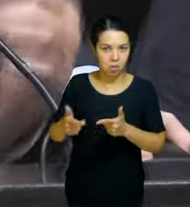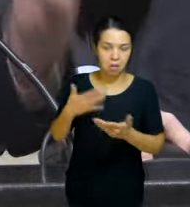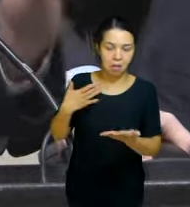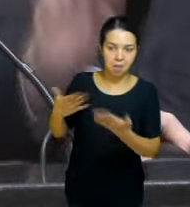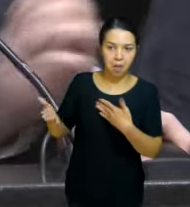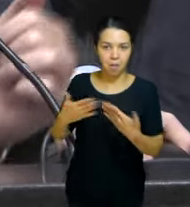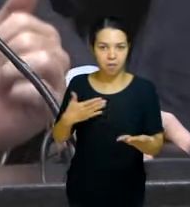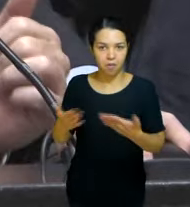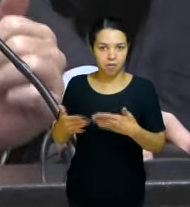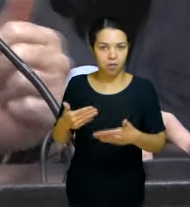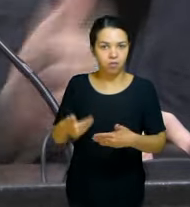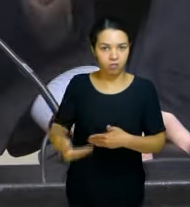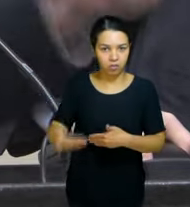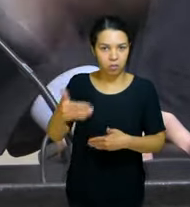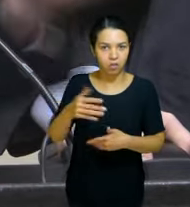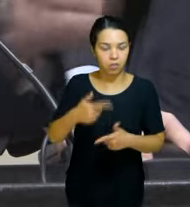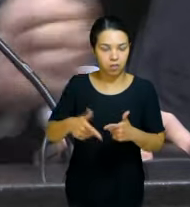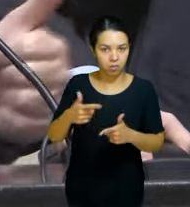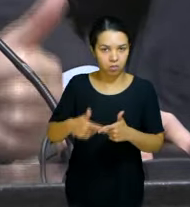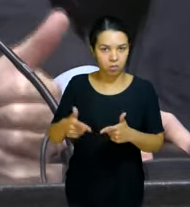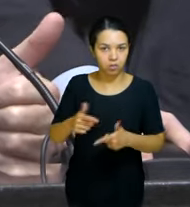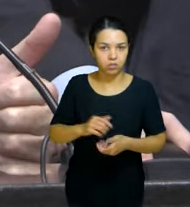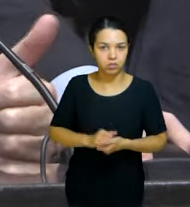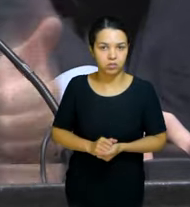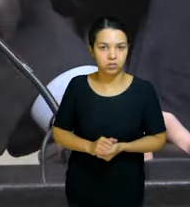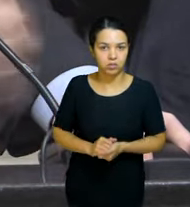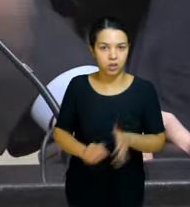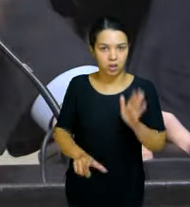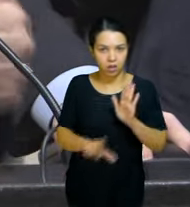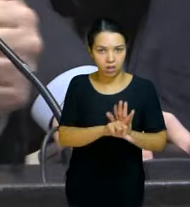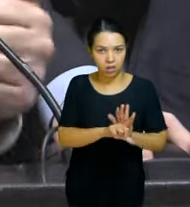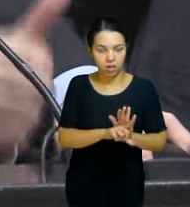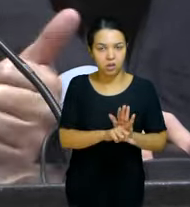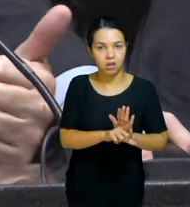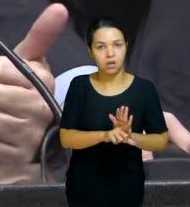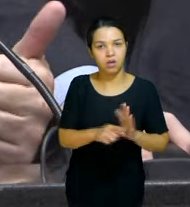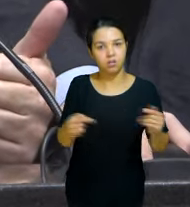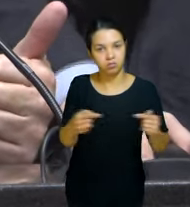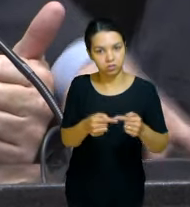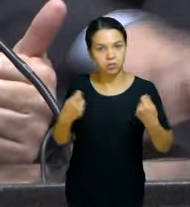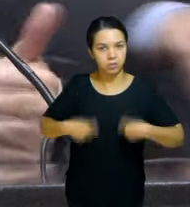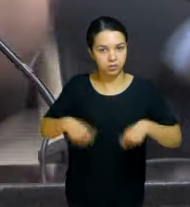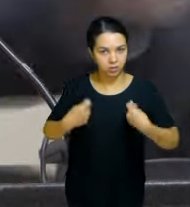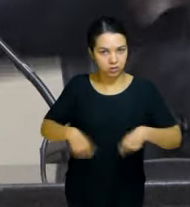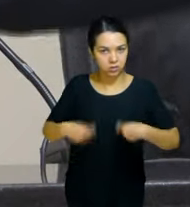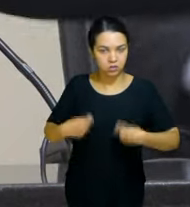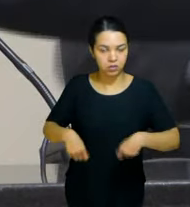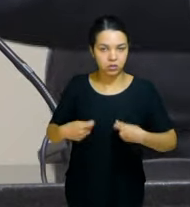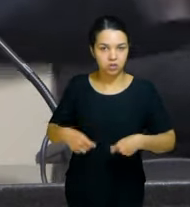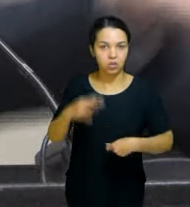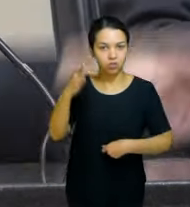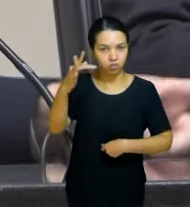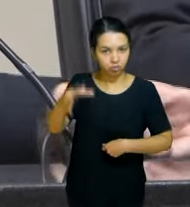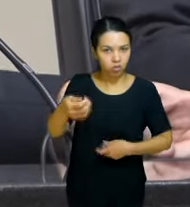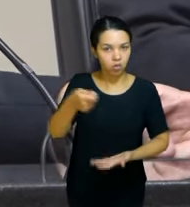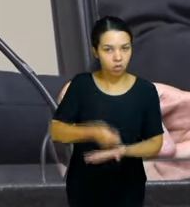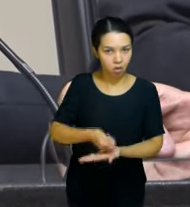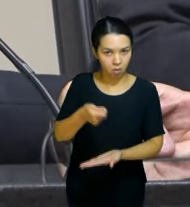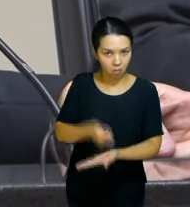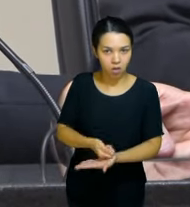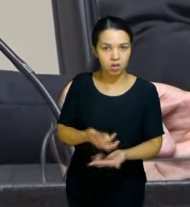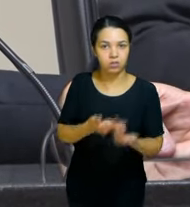conversa vem. Vamos resolver o problema. Primeiro, de ordem legal, que é necessário. O futuro vai nos cobrar a